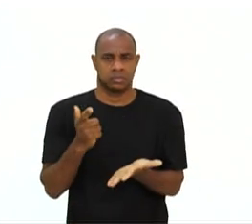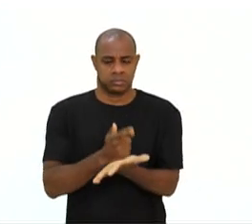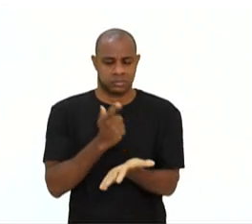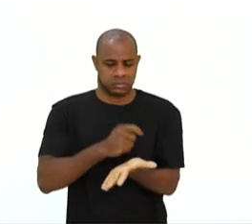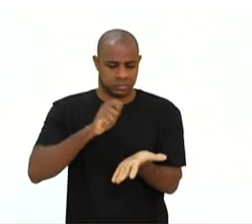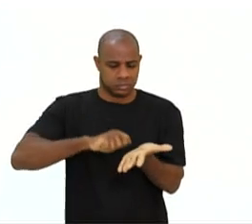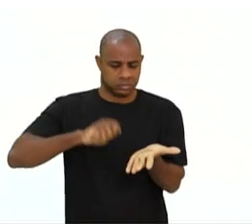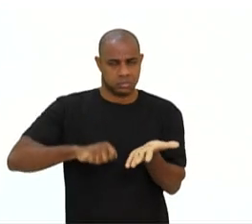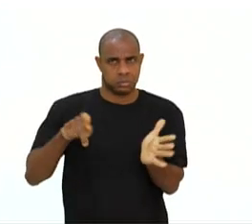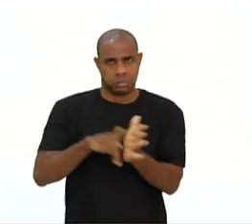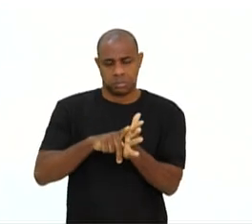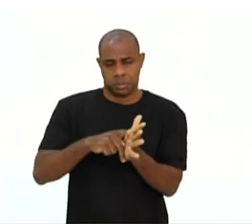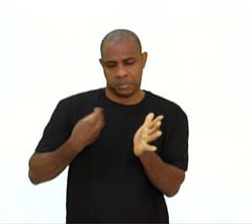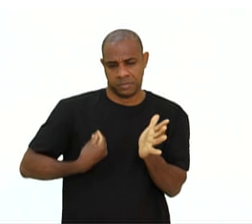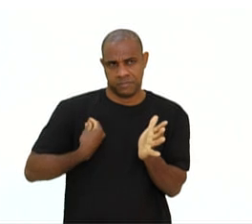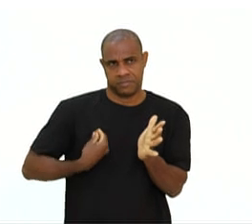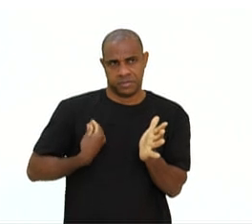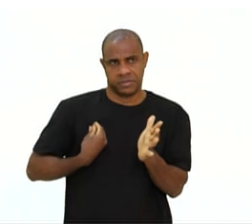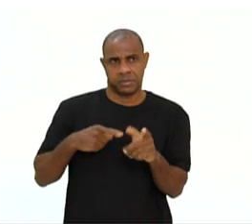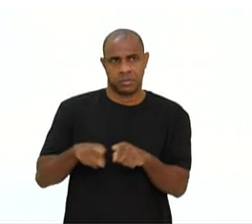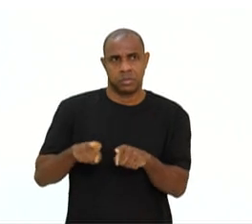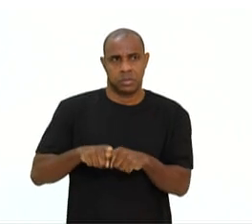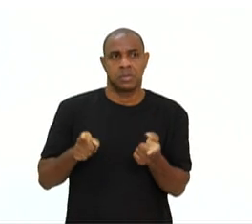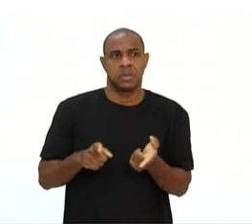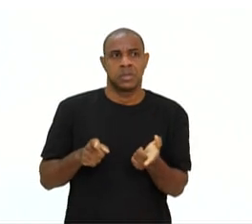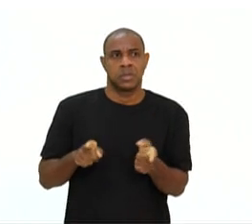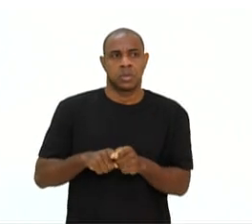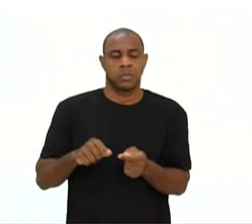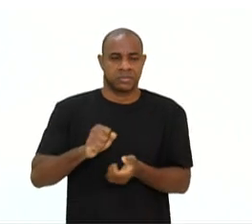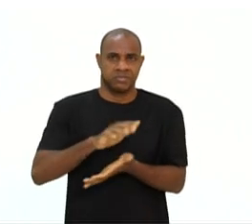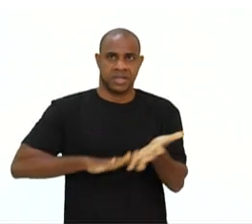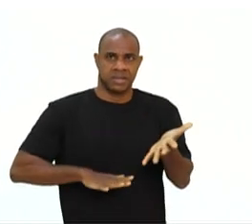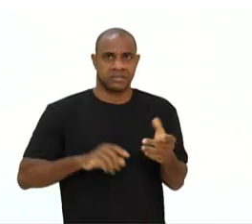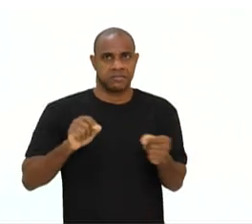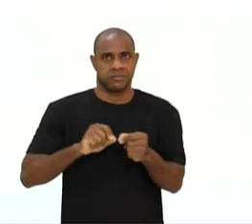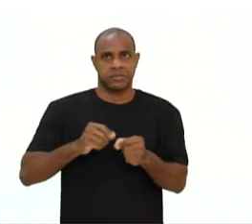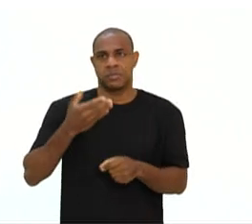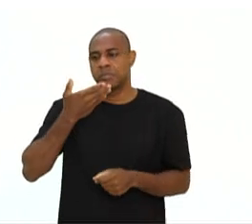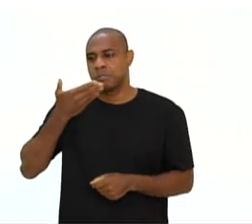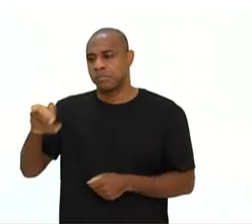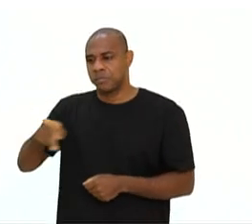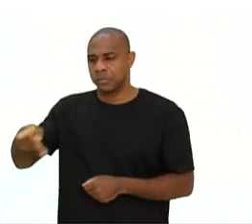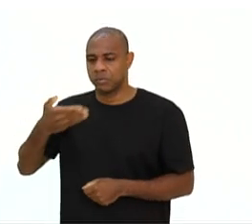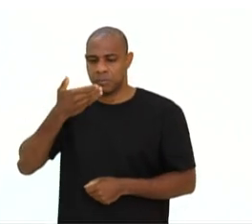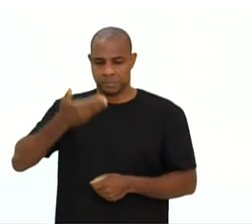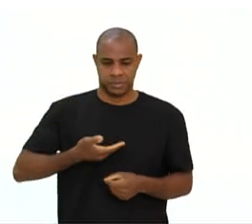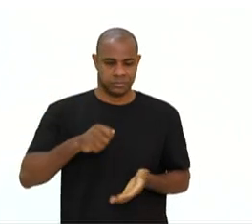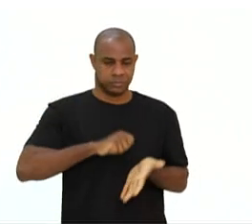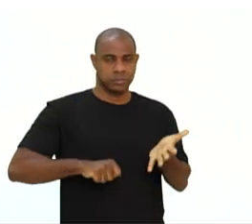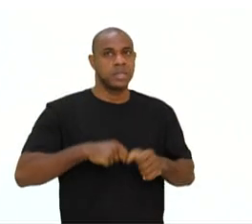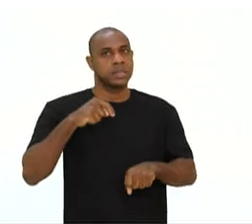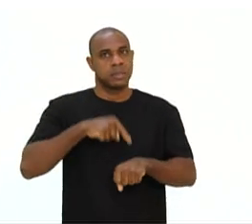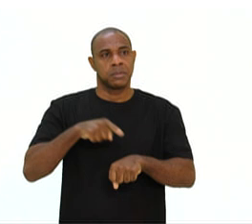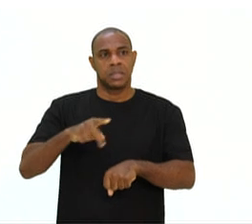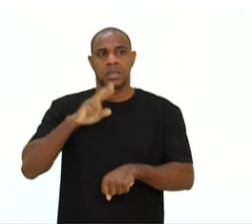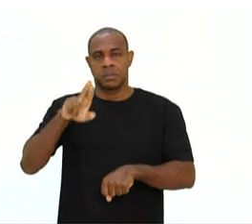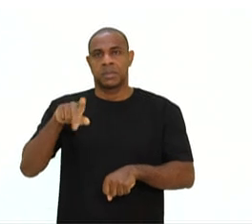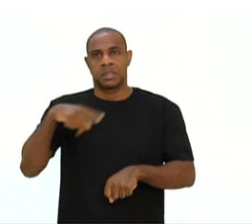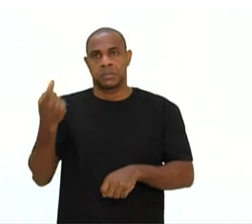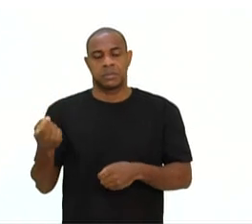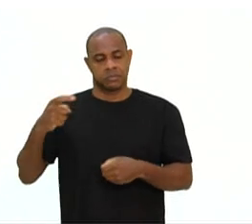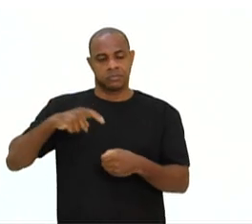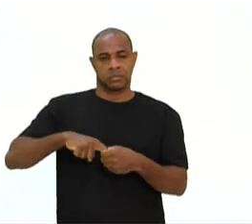sobre ele próprio como tarefa que foi pedido pelo professor. Vou dar um tempinho para vocês responderem, a gente já retorna.